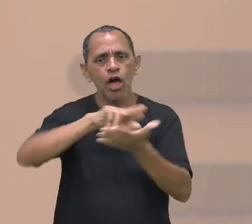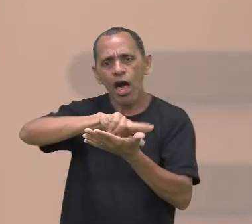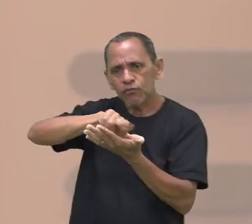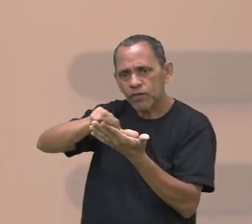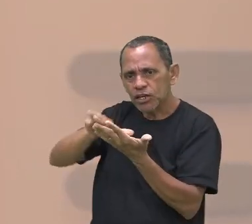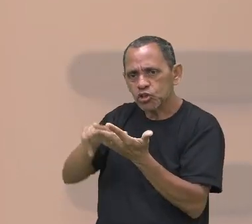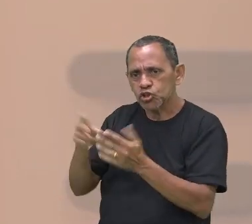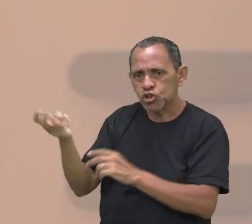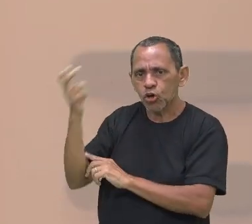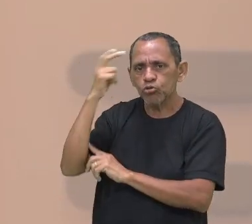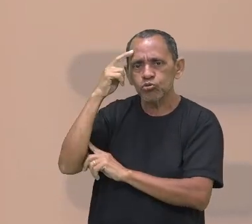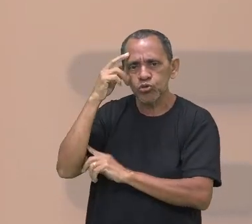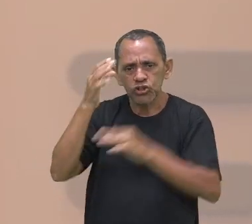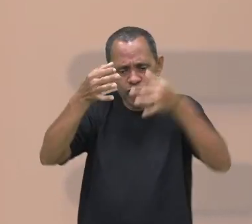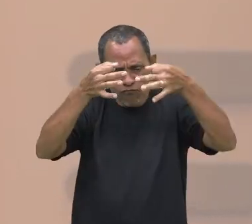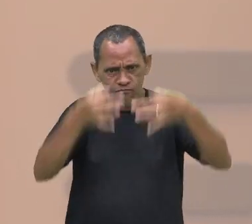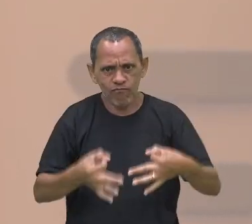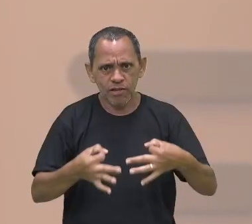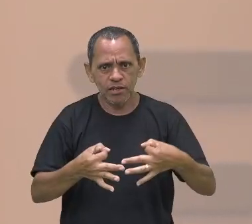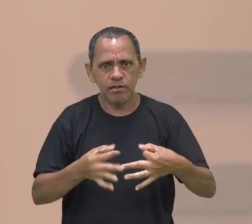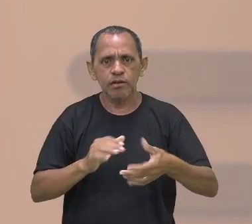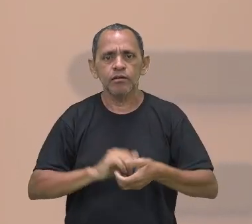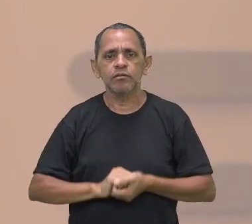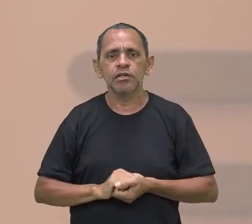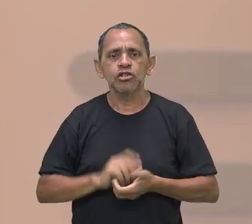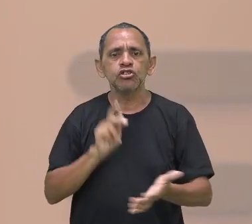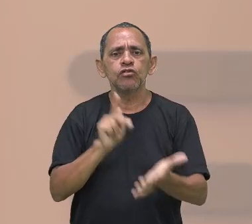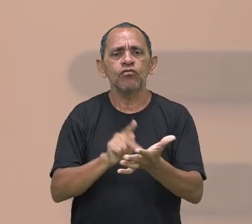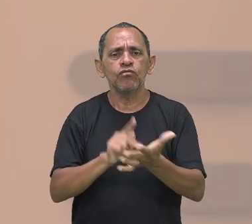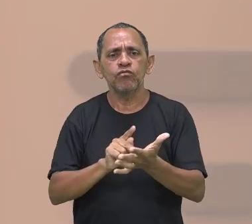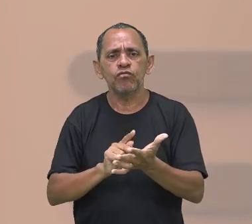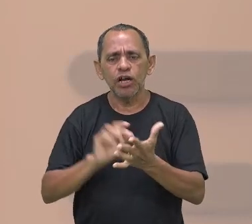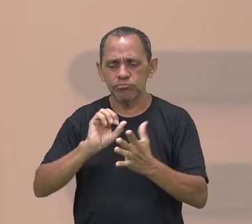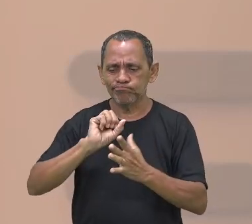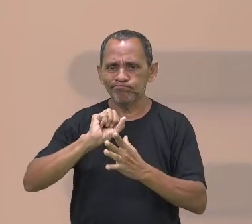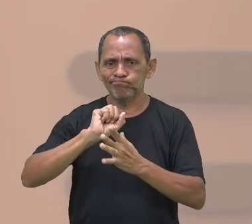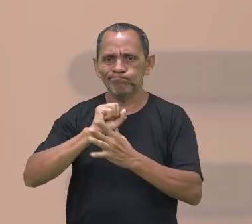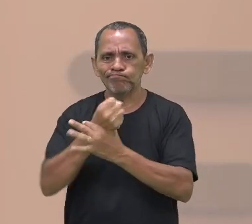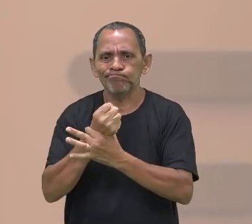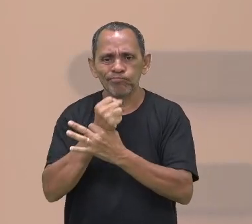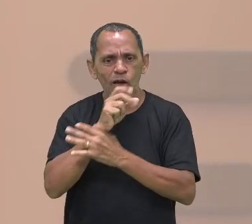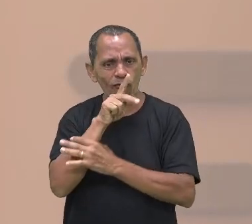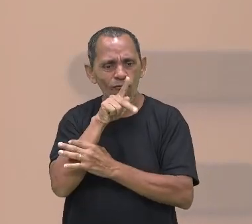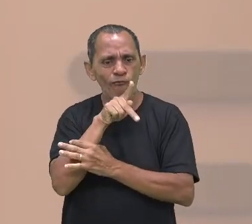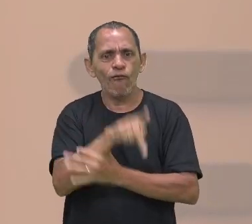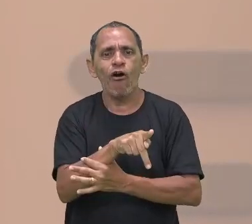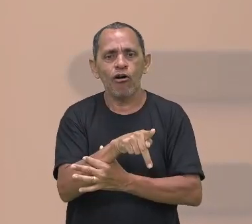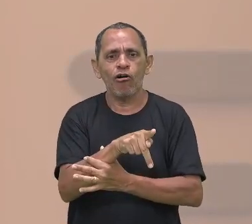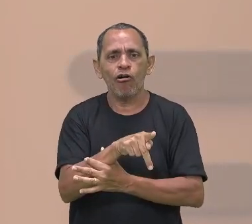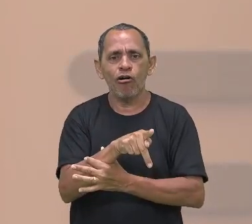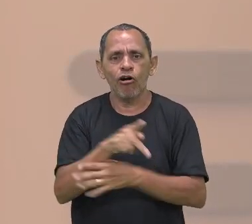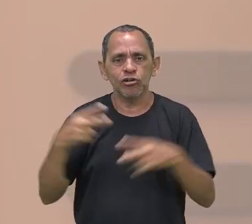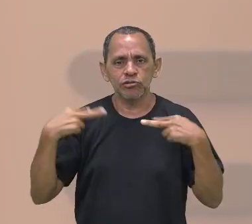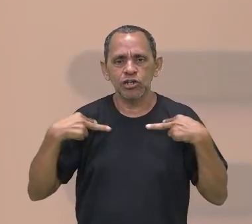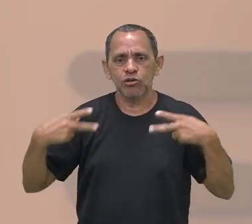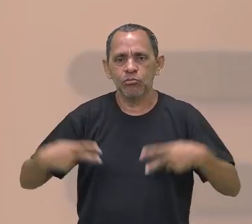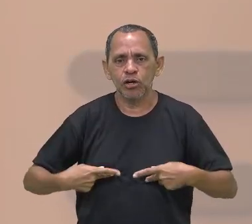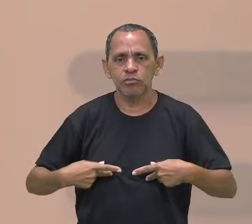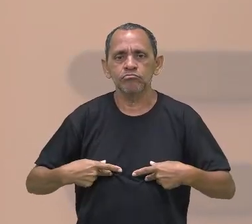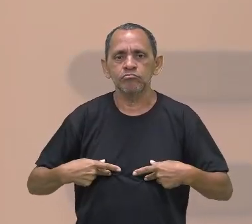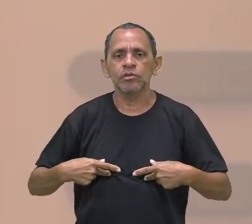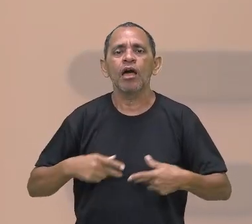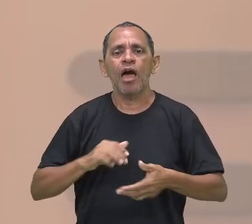com certeza, nos torna mais fortes enquanto seres humanos. E esta foi a